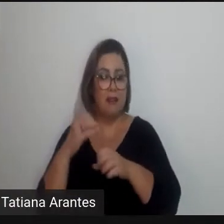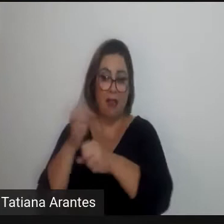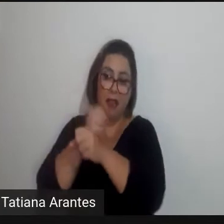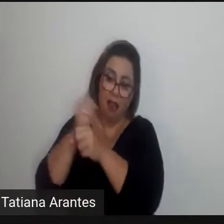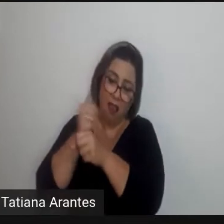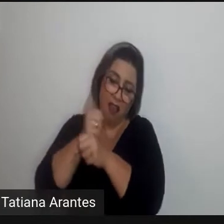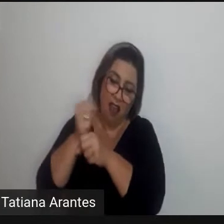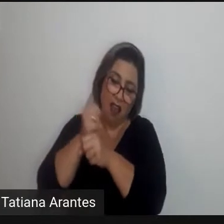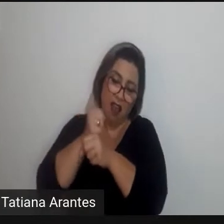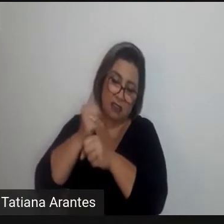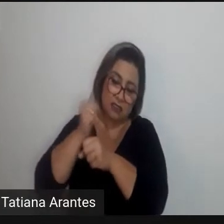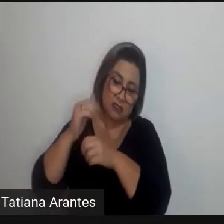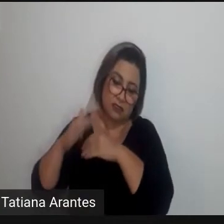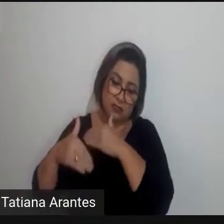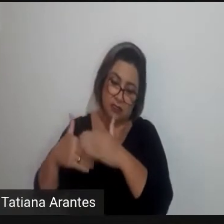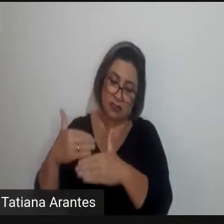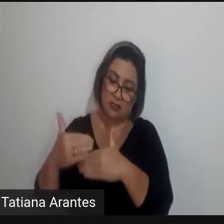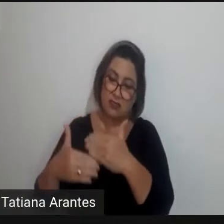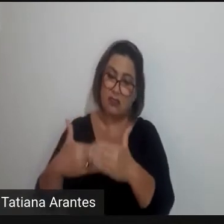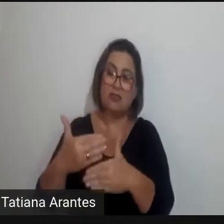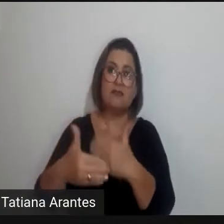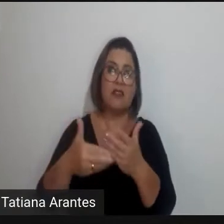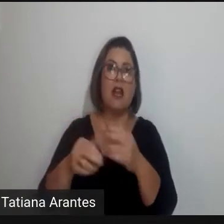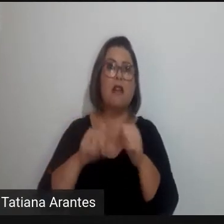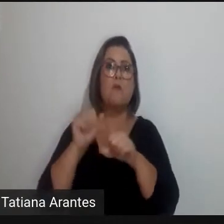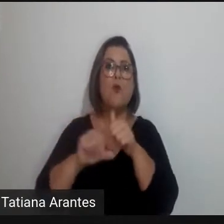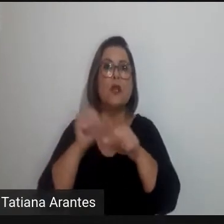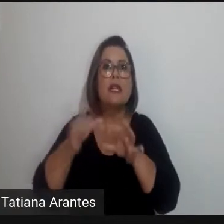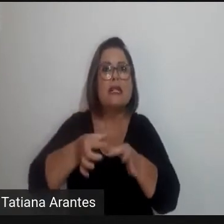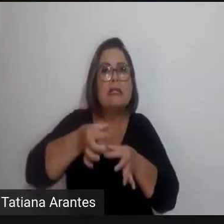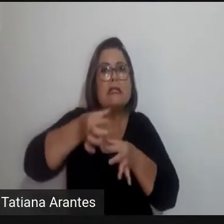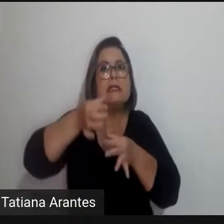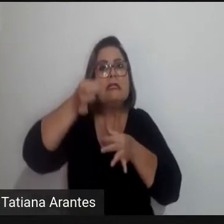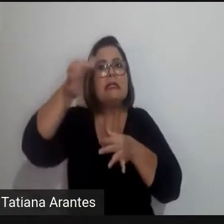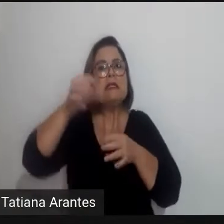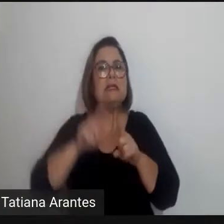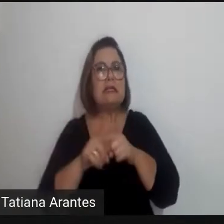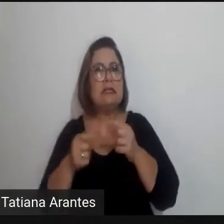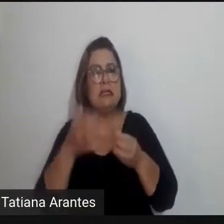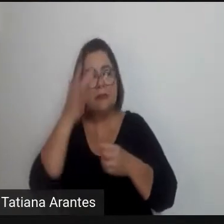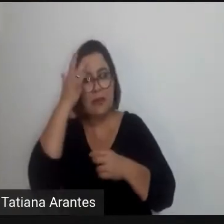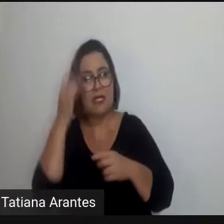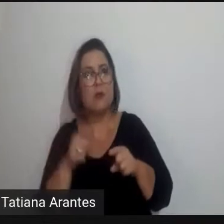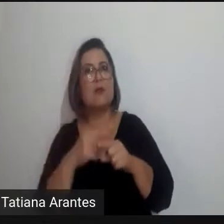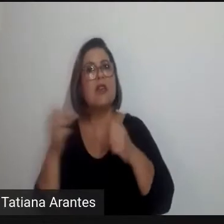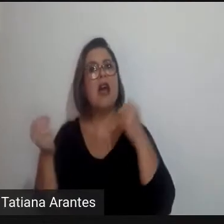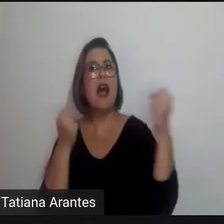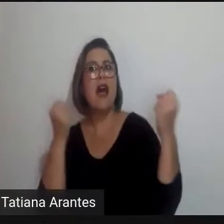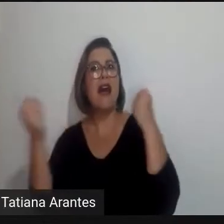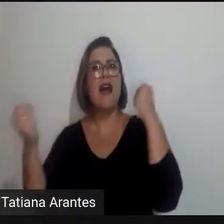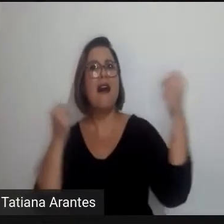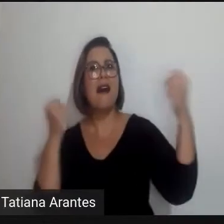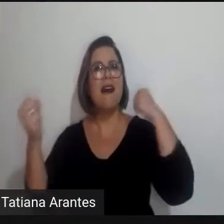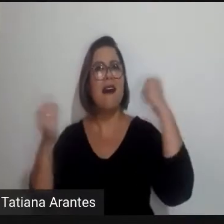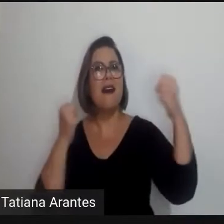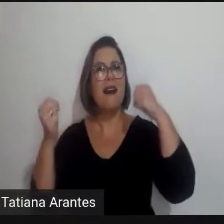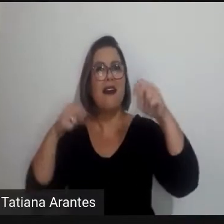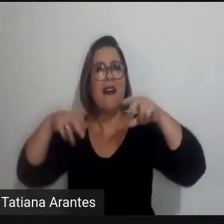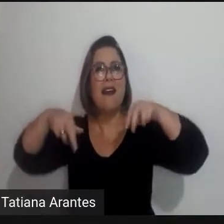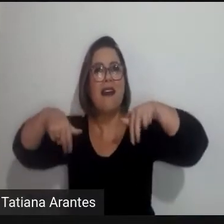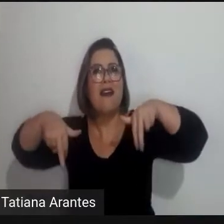ser retardada se nós fizermos, se as pessoas fizerem atividade física, hábitos